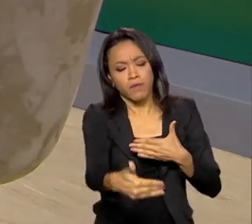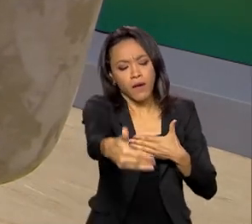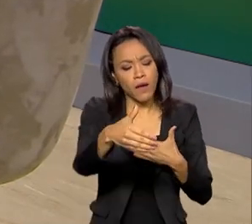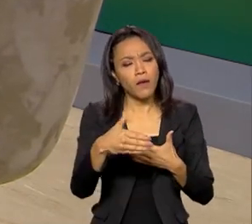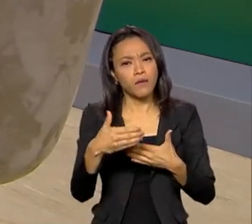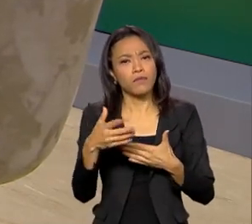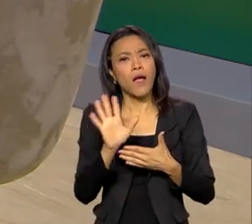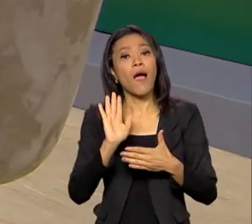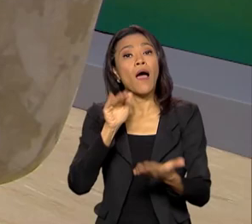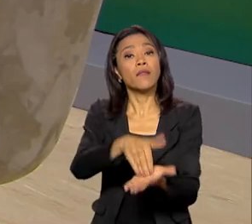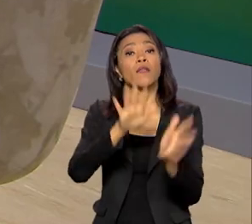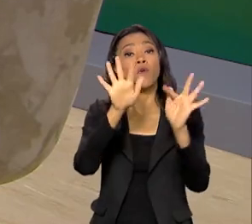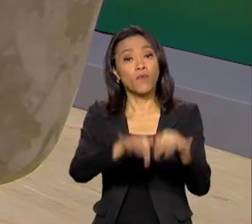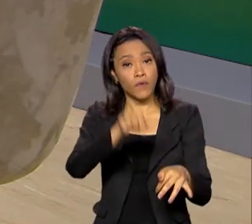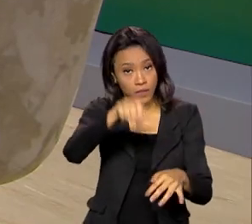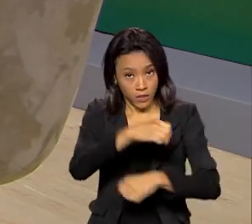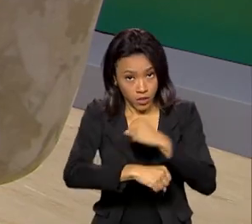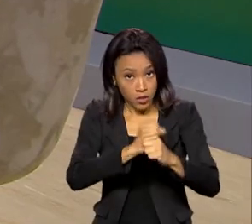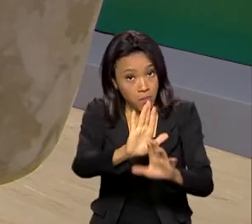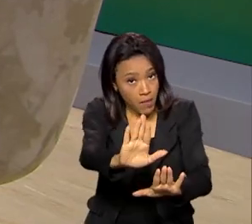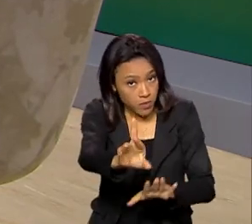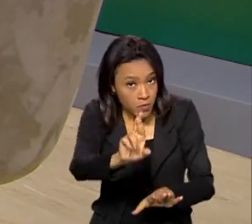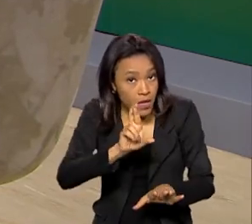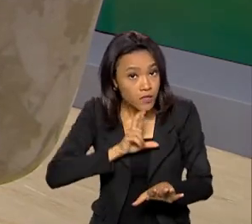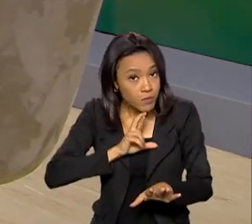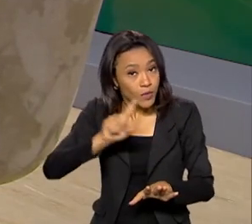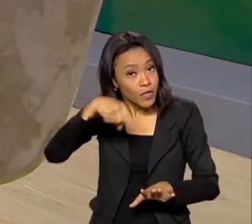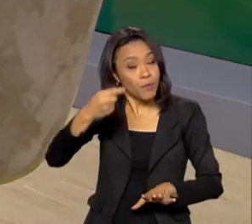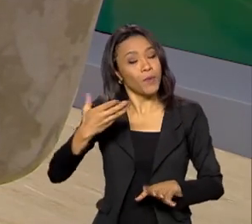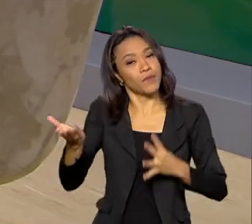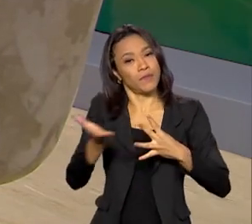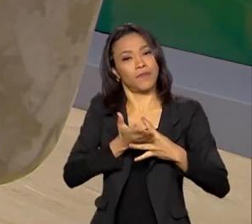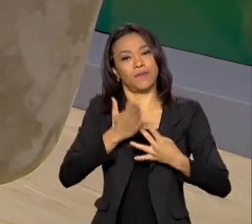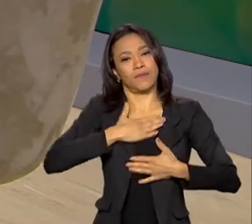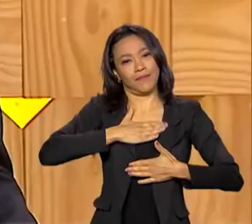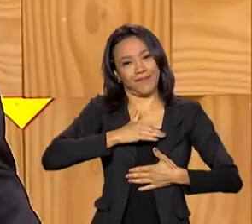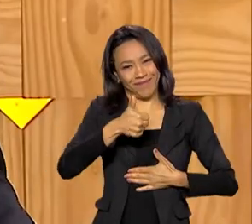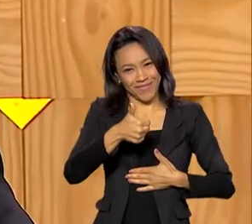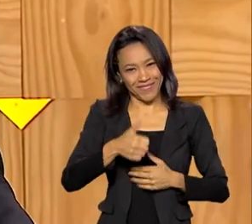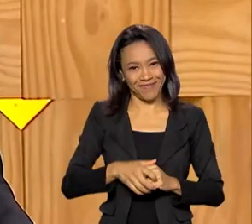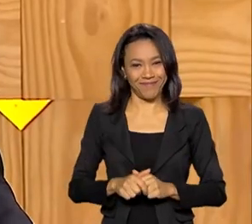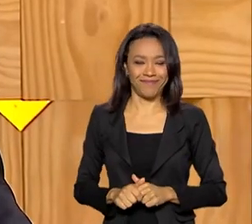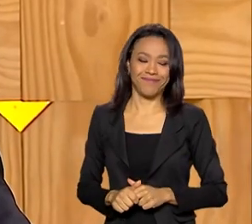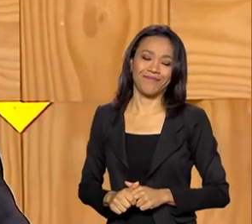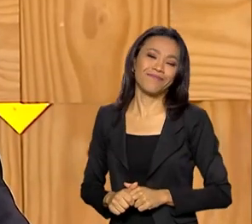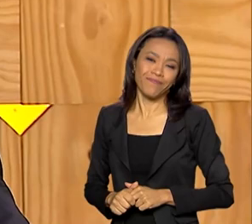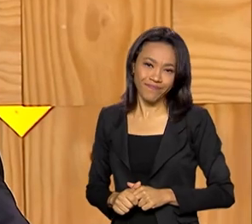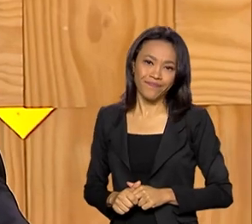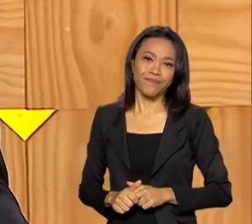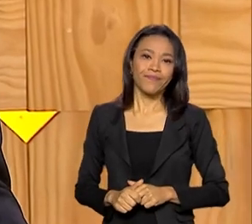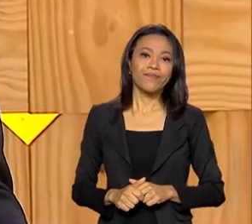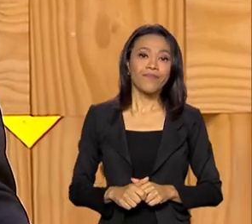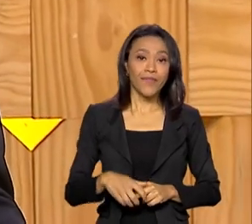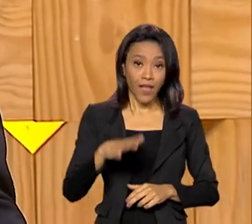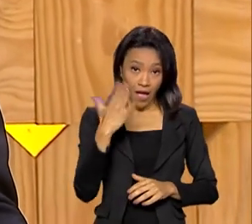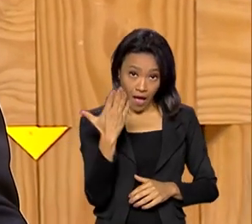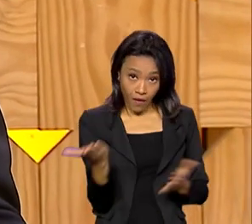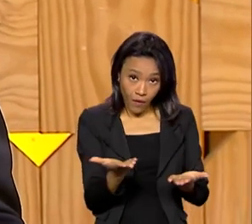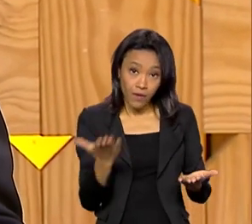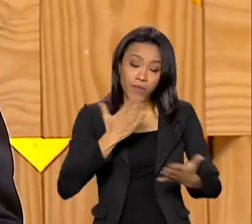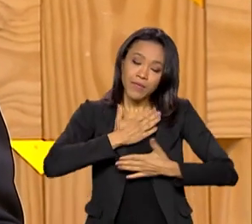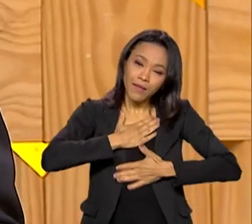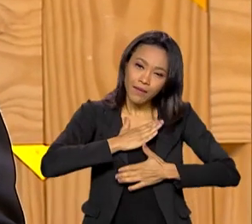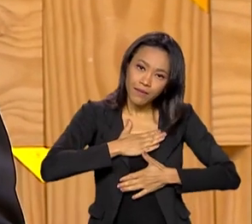empresa até o fim deste ano? Mas o senhor me responde quando a gente voltar no segundo bloco. Tá bom. A gente vai para um